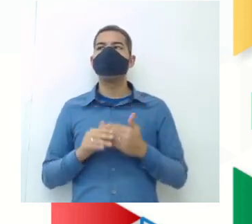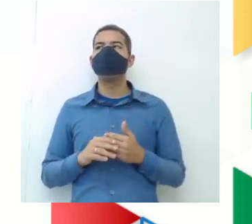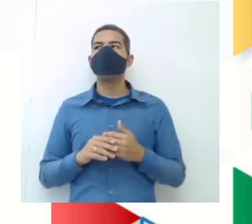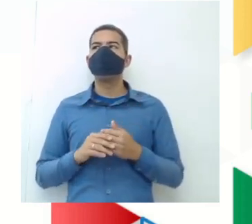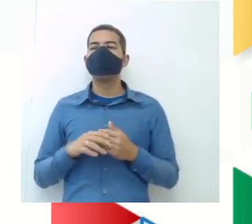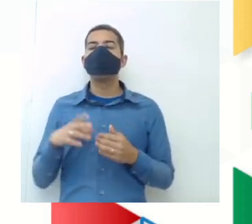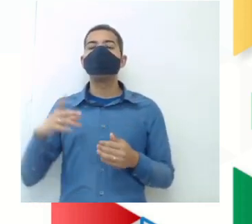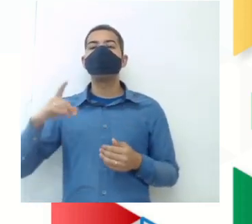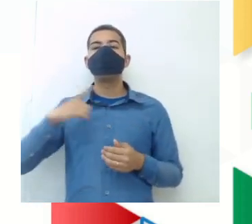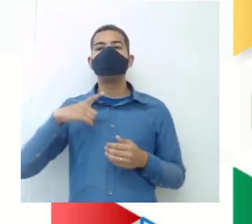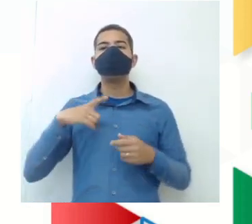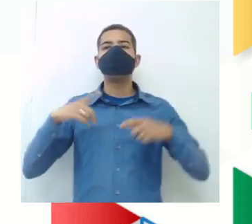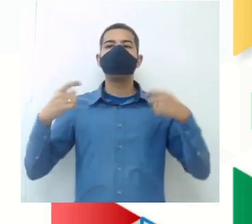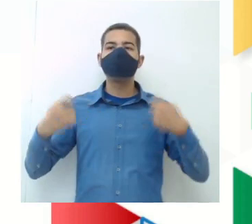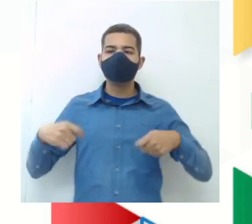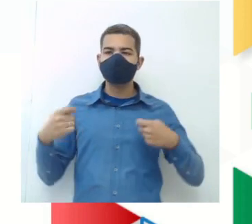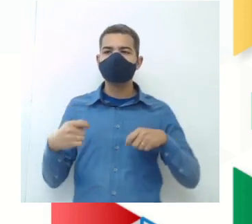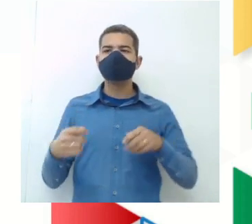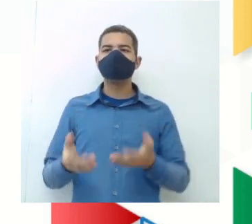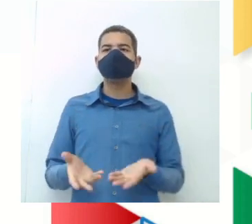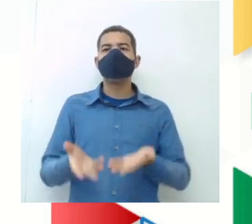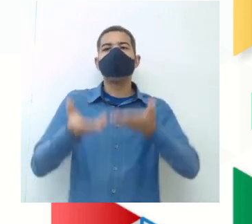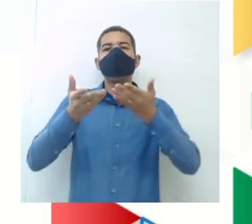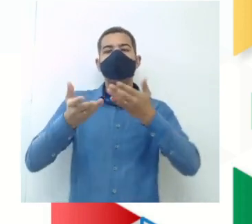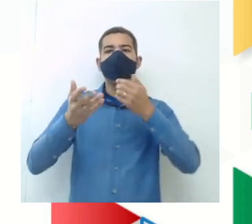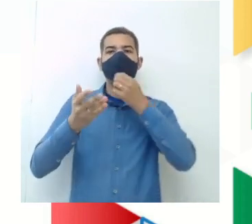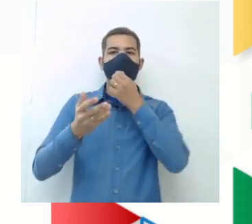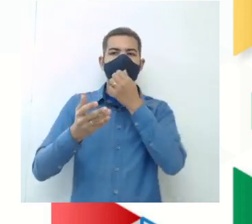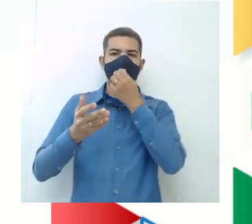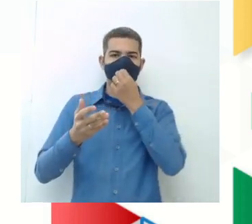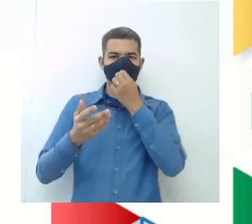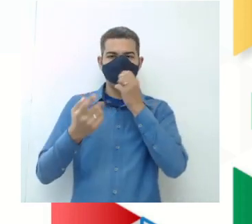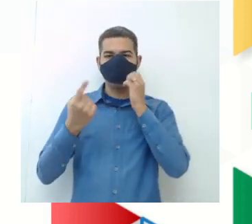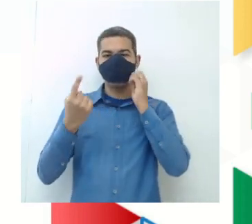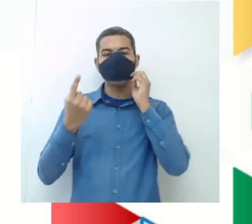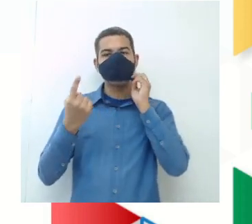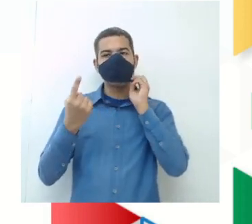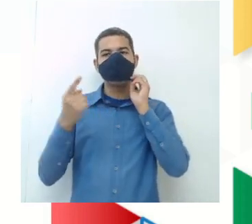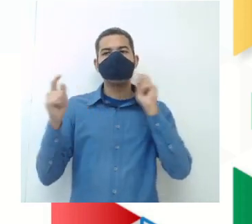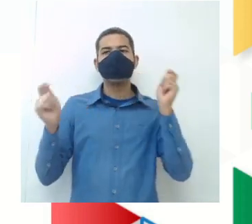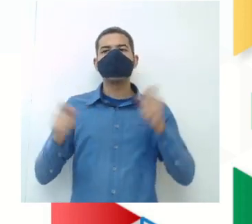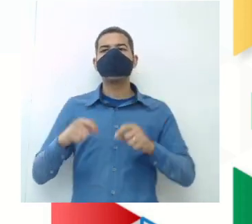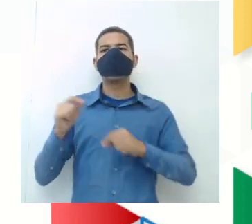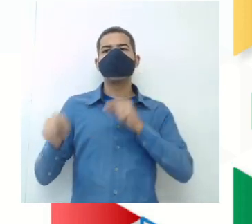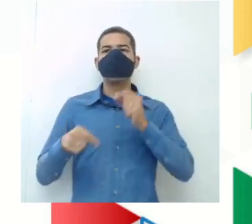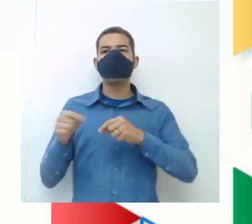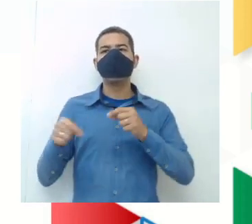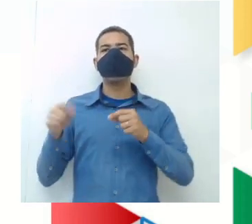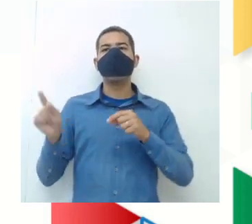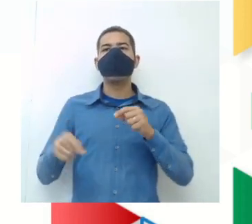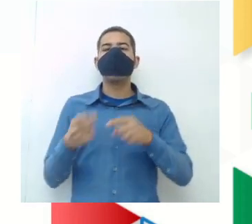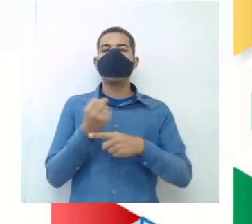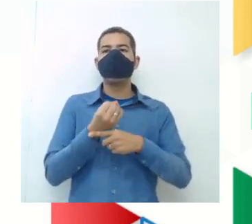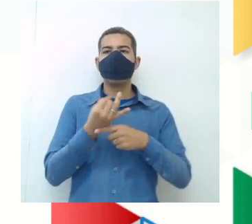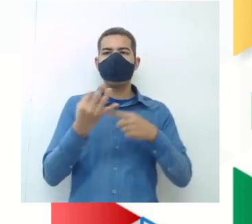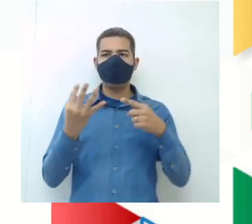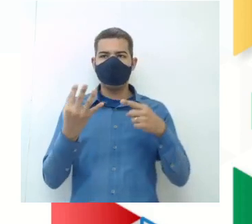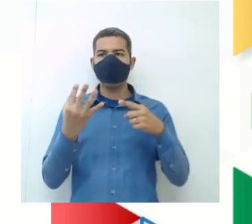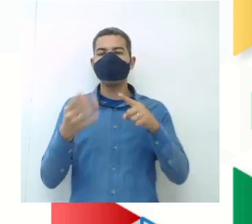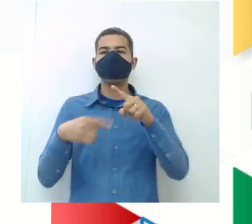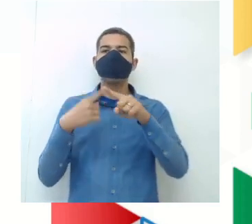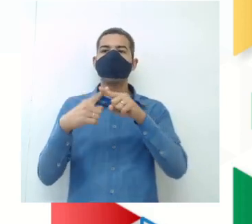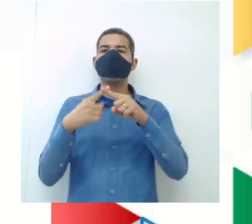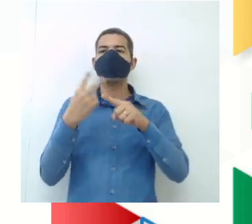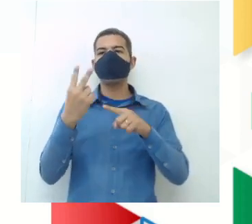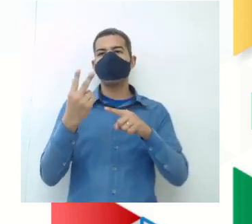tenho que levar a proporcionalidade, e uma das formas de fazer isso é pegar a primeira fração e multiplicar por 2.